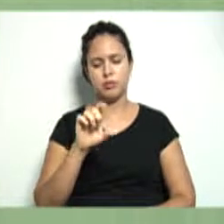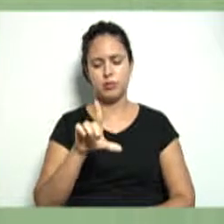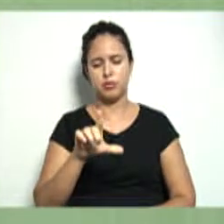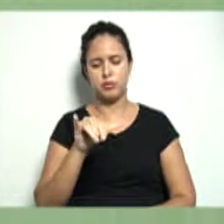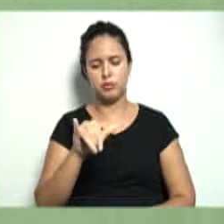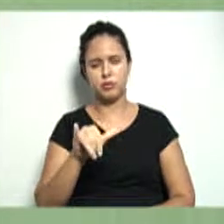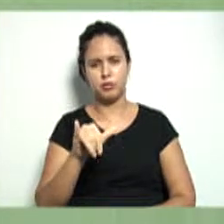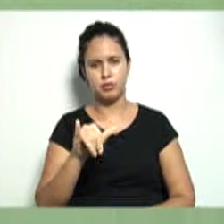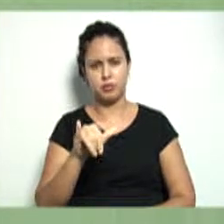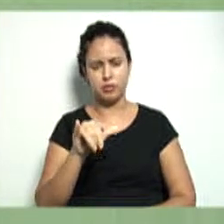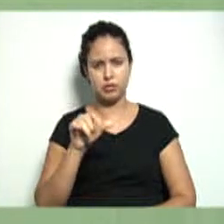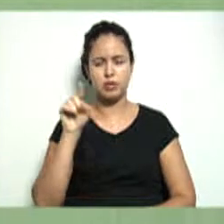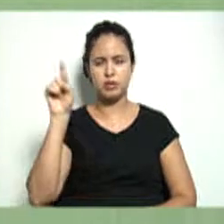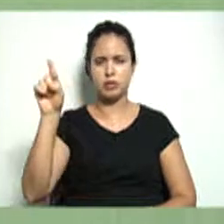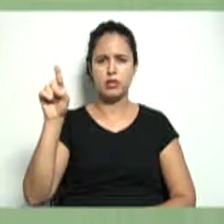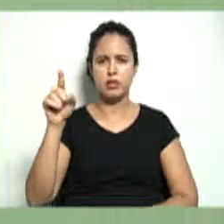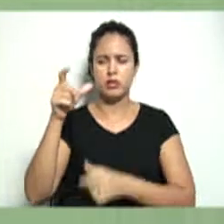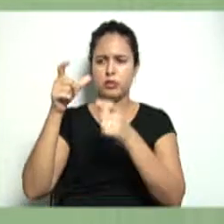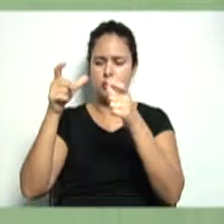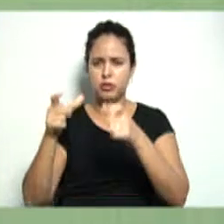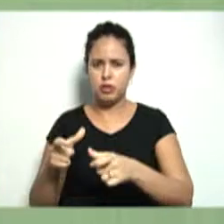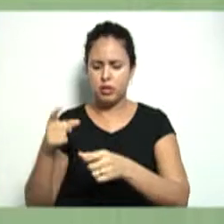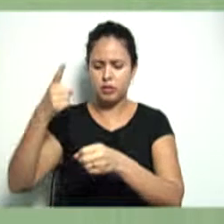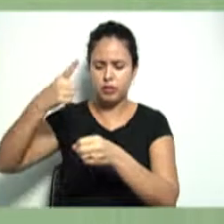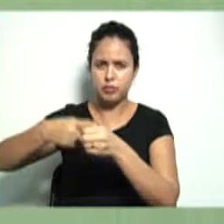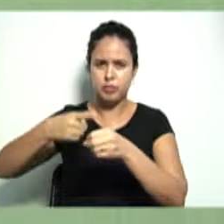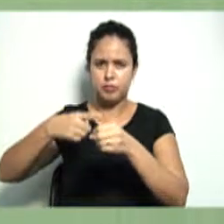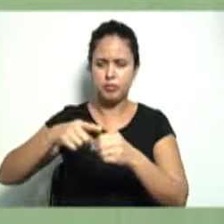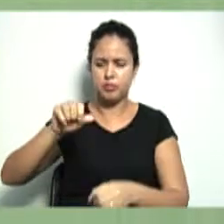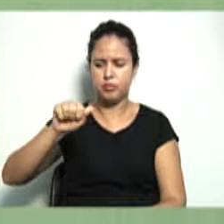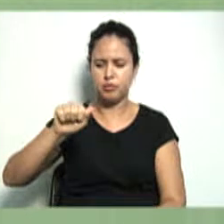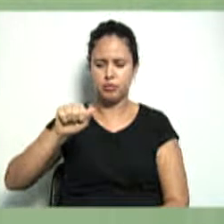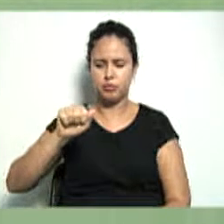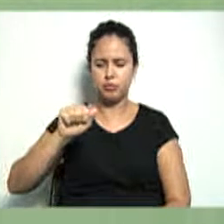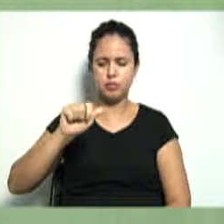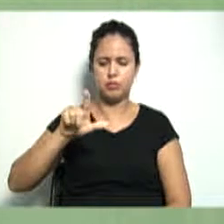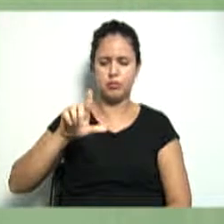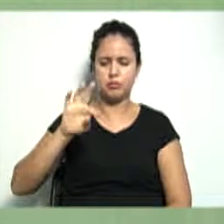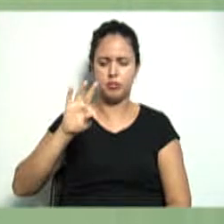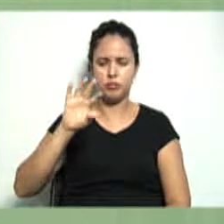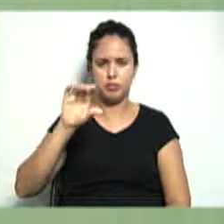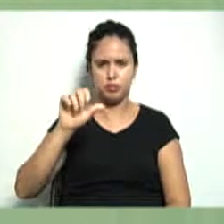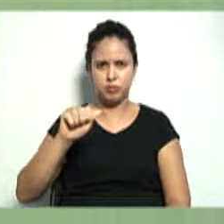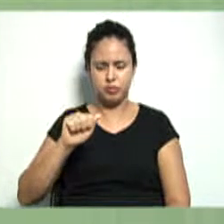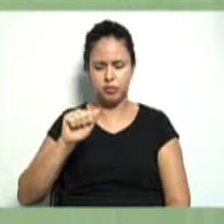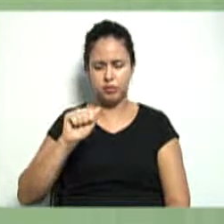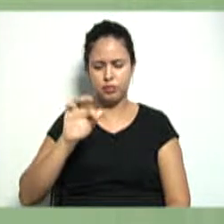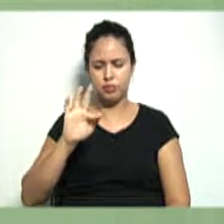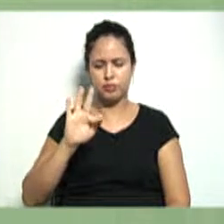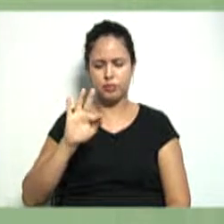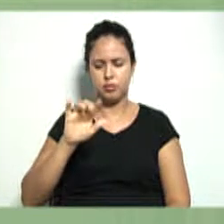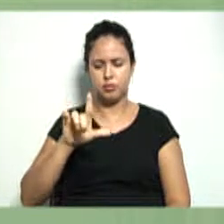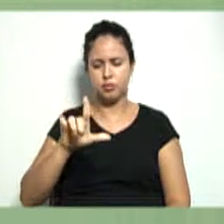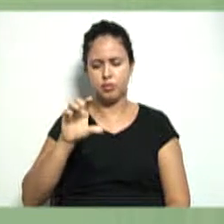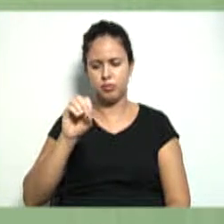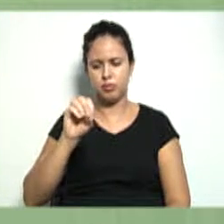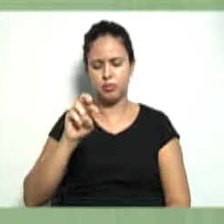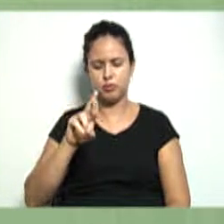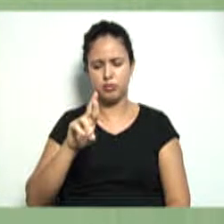escola Ana Neide, Alta Floresta. Os estudantes de lá marcaram a resposta correta. Também a